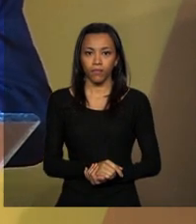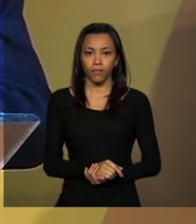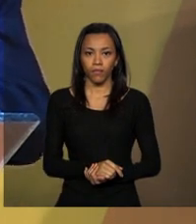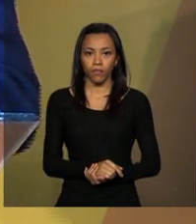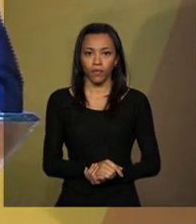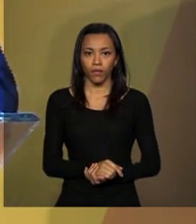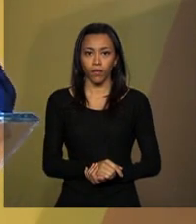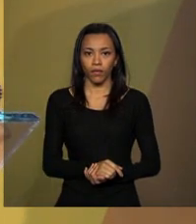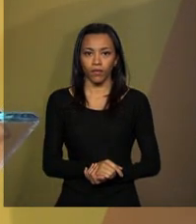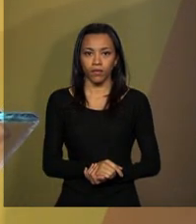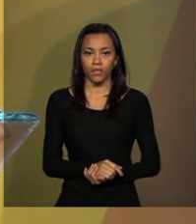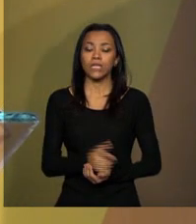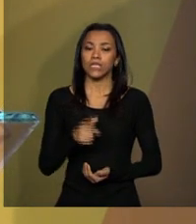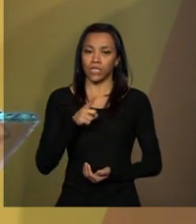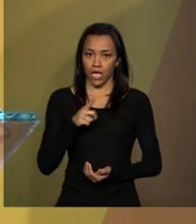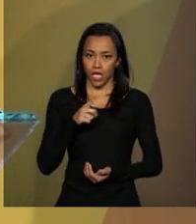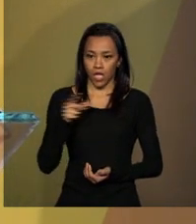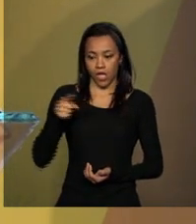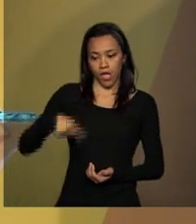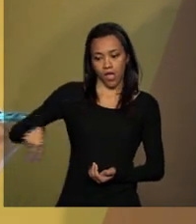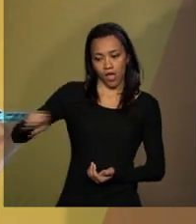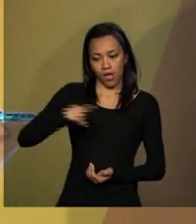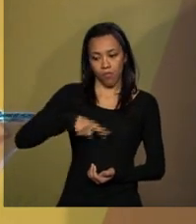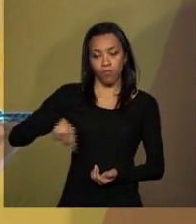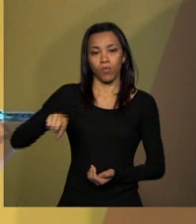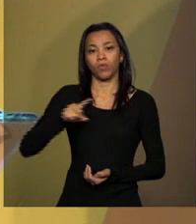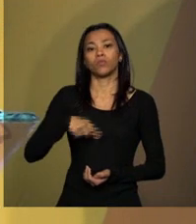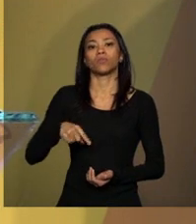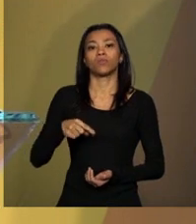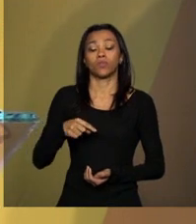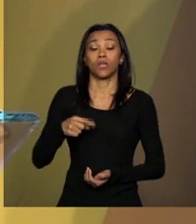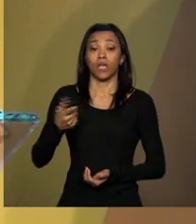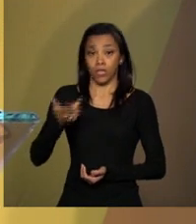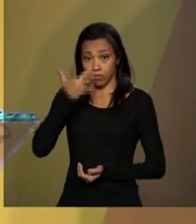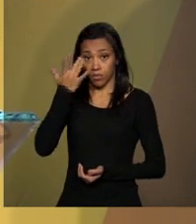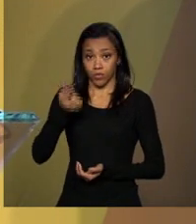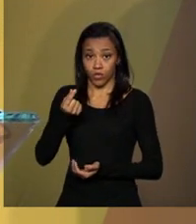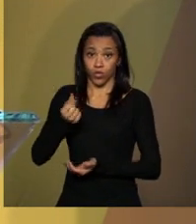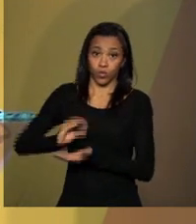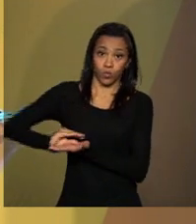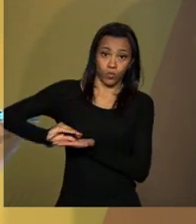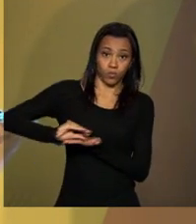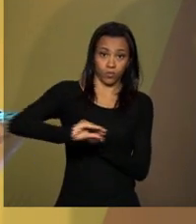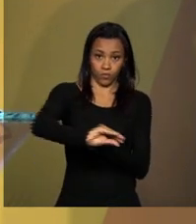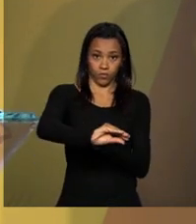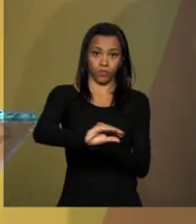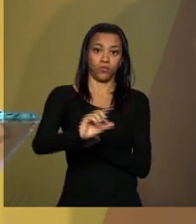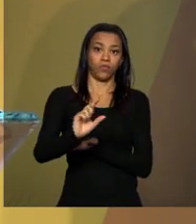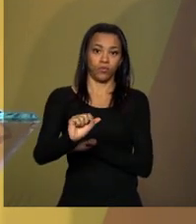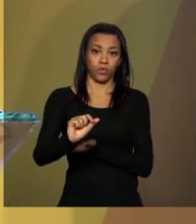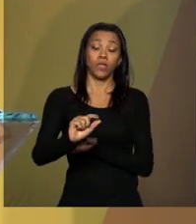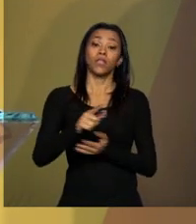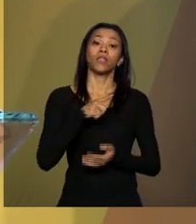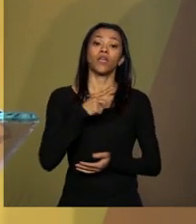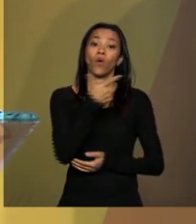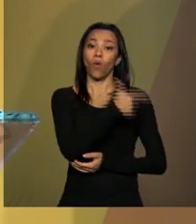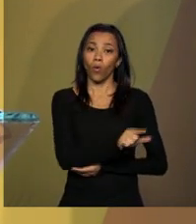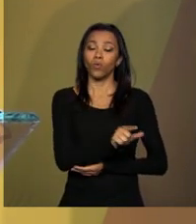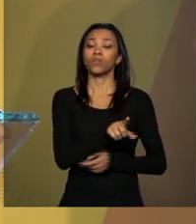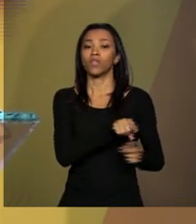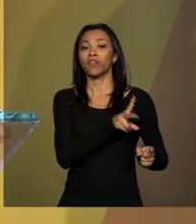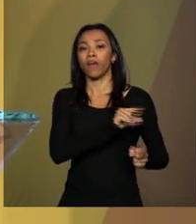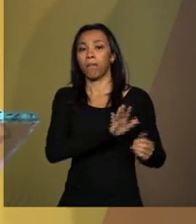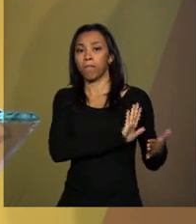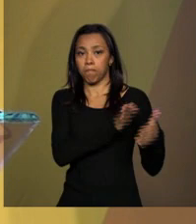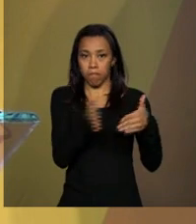por um lado os patrocinadores dos projetos outros e outros participantes que podem também